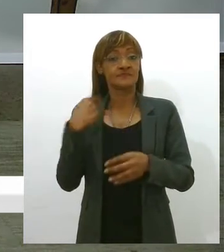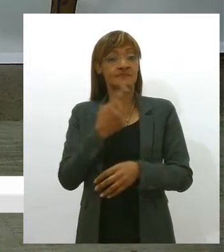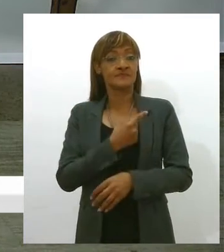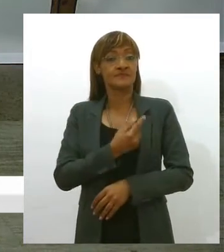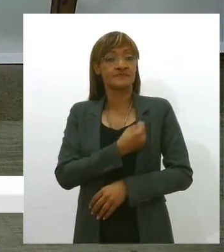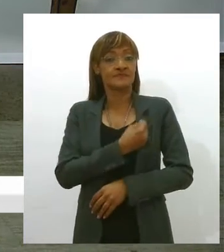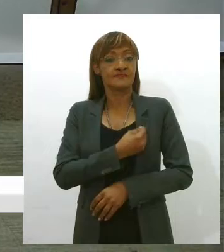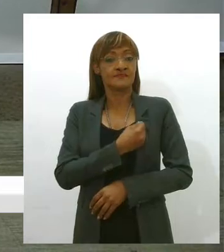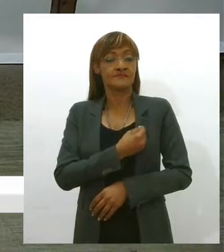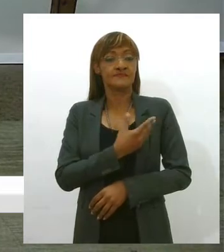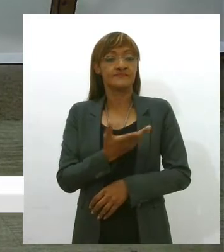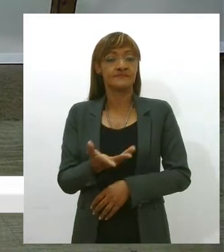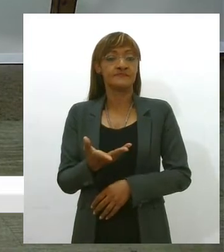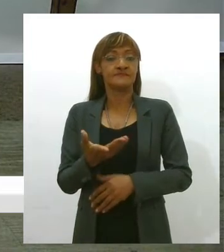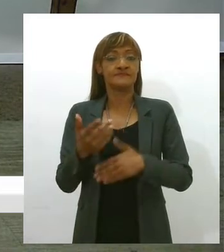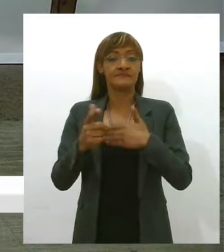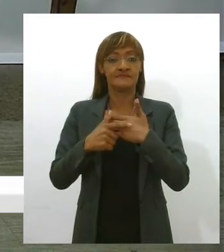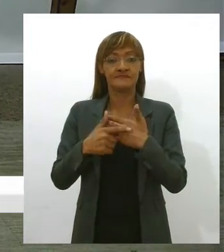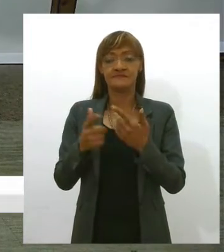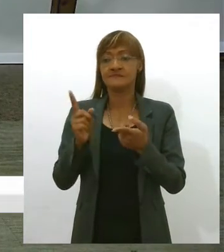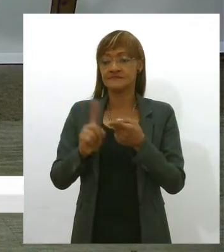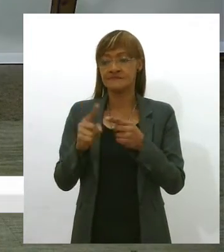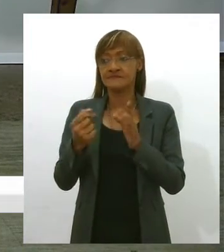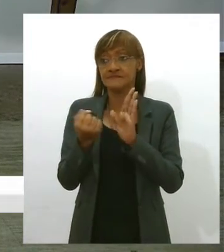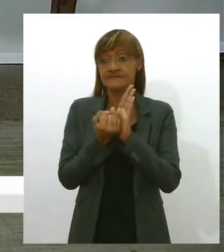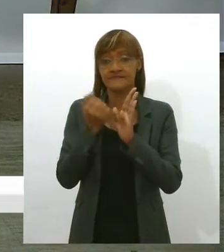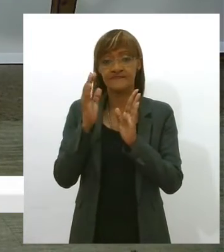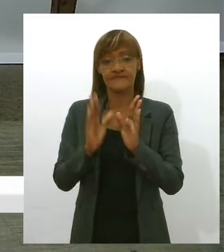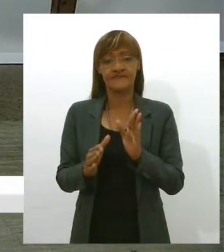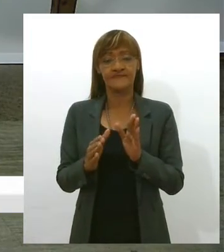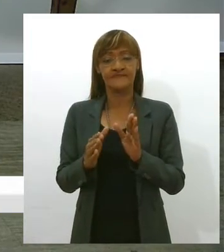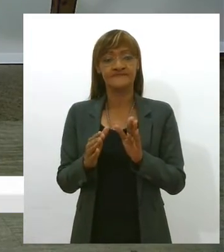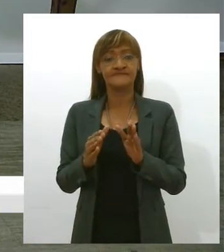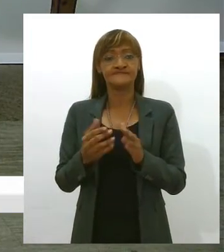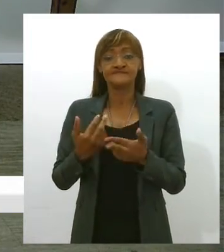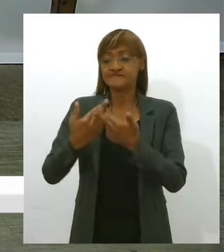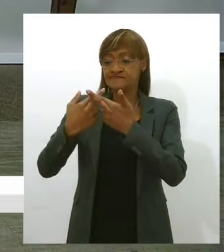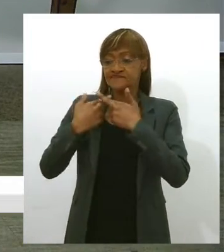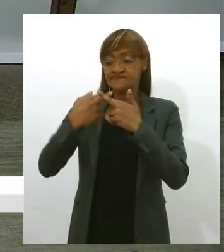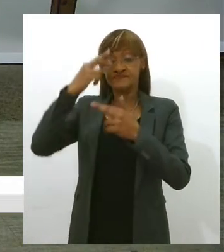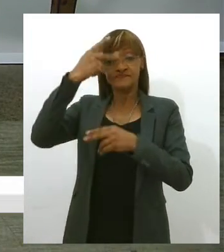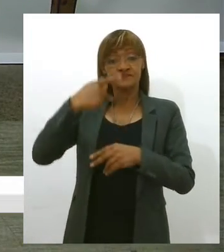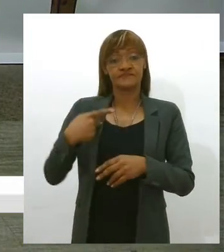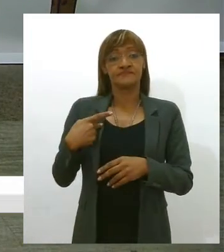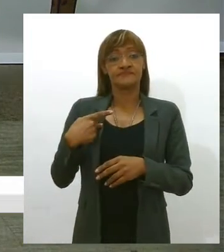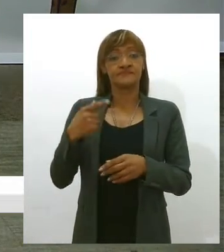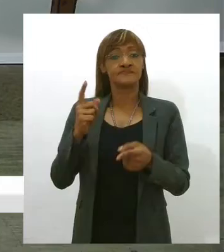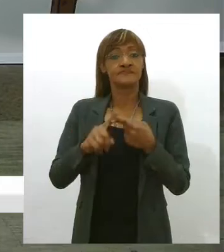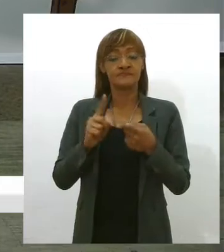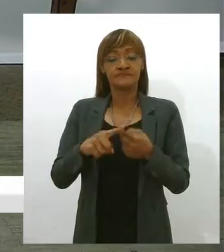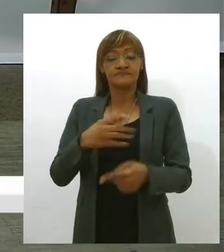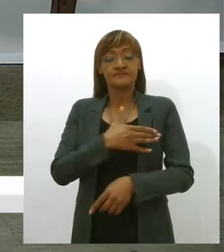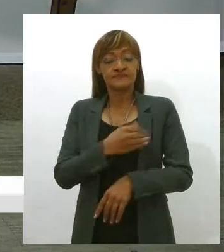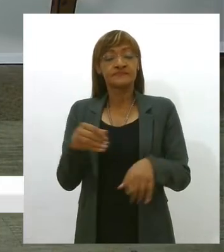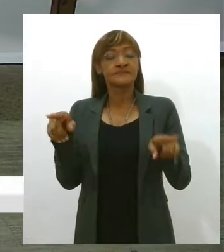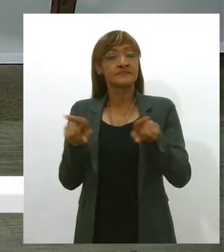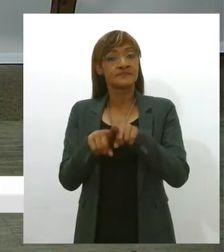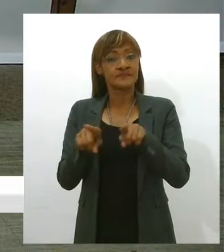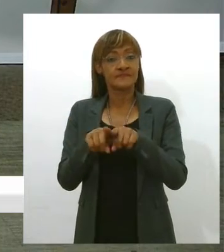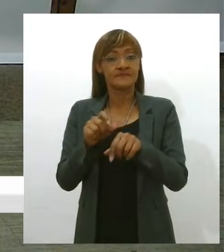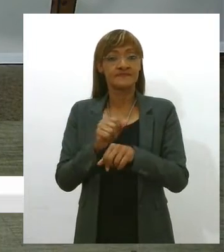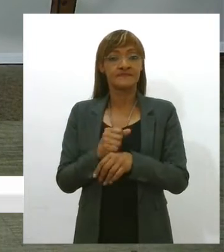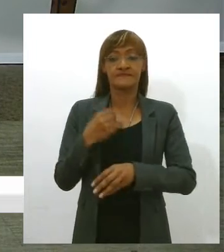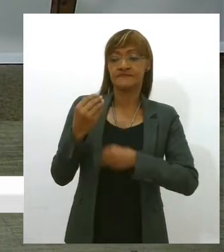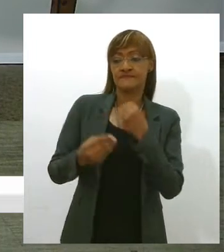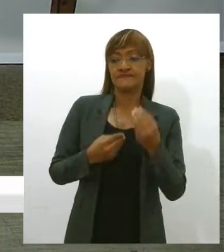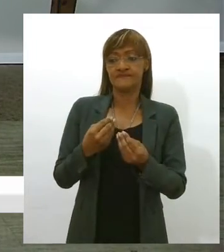Ivo marcou muito, assim, como a gente se portar pra gente e se portar para os filhos e filhas, né? E essa coisa de, bom, eu tenho um senso crítico